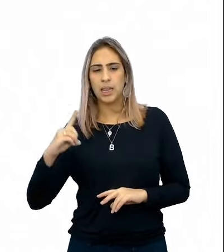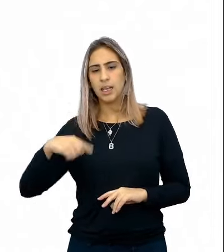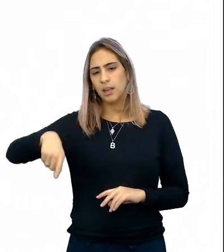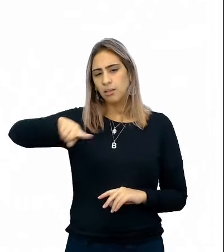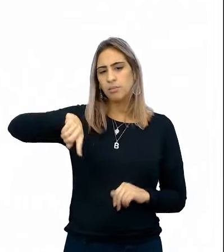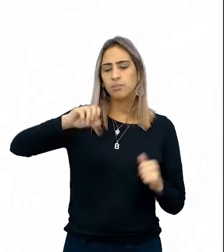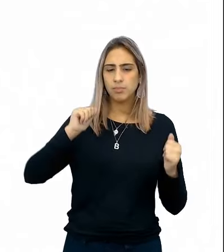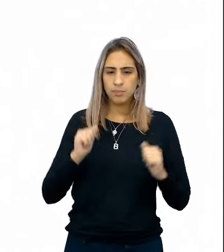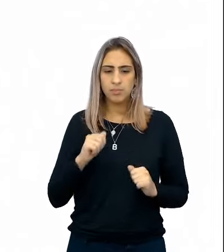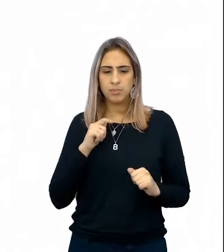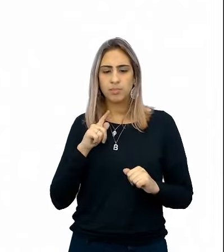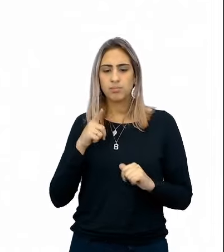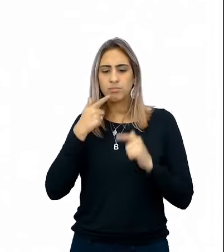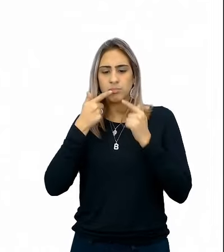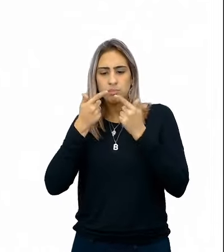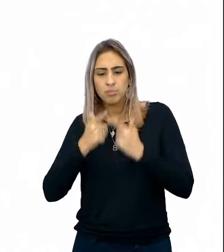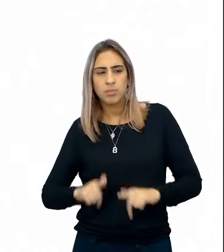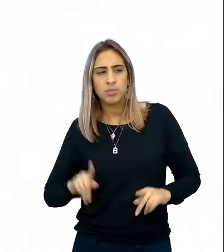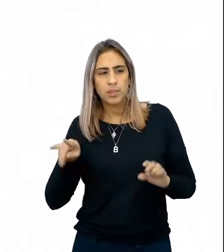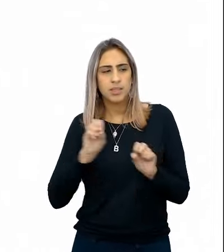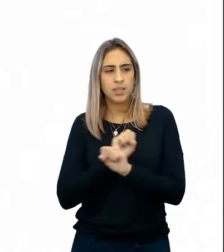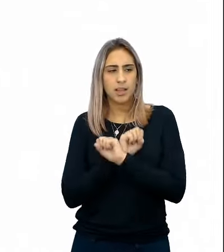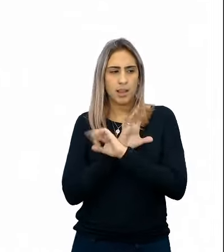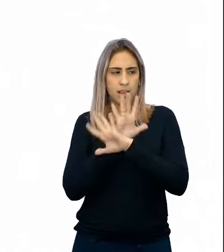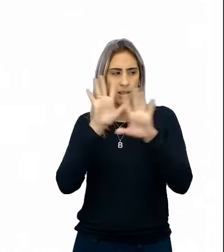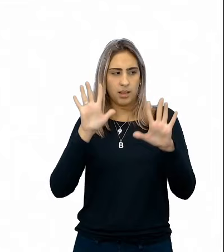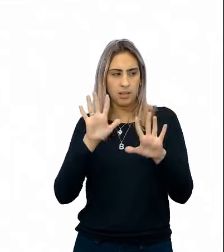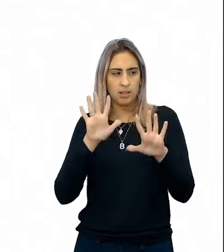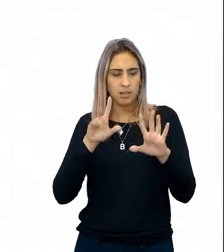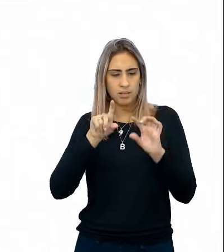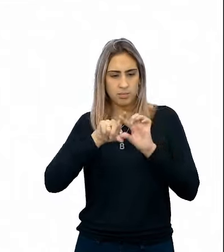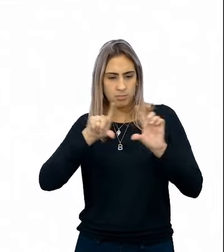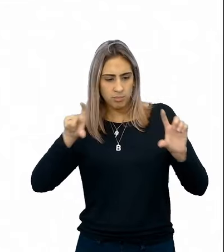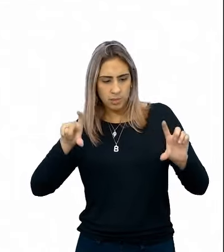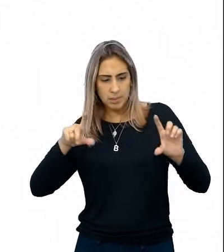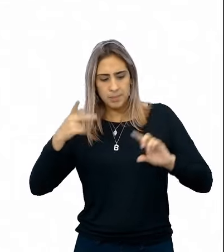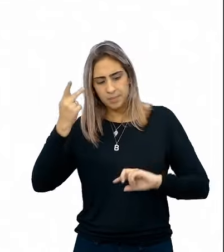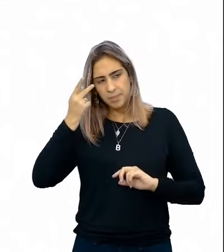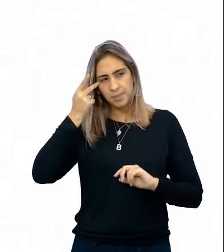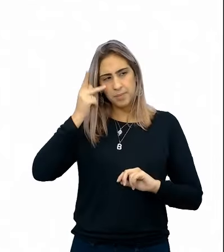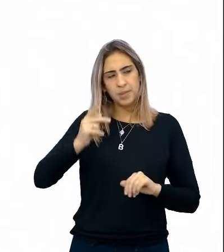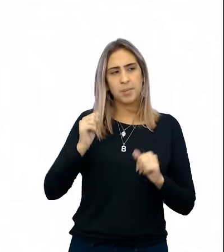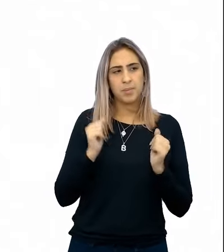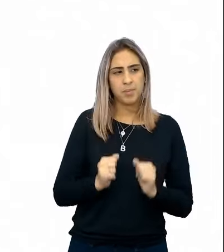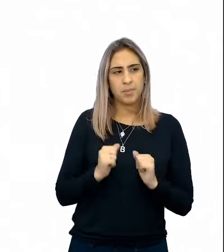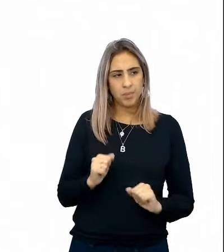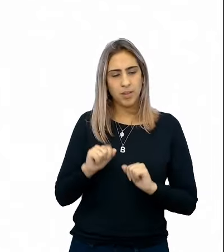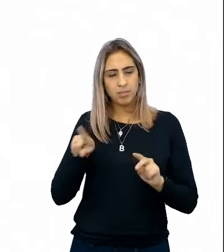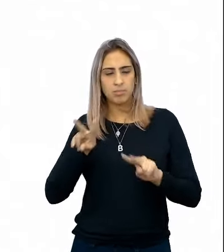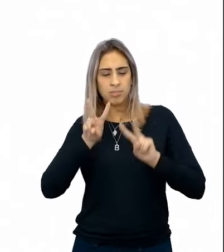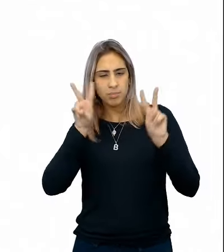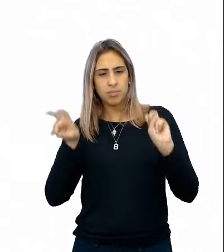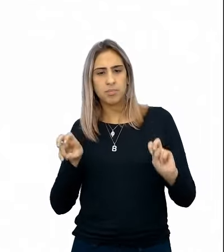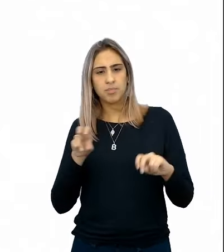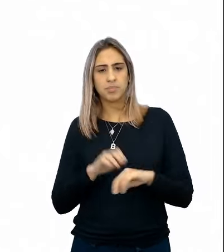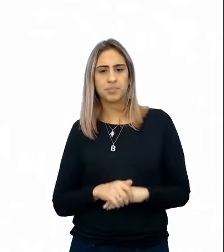se basear nos dados explícitos na tabela para poder responder as questões formuladas. Neste caso,